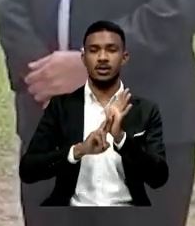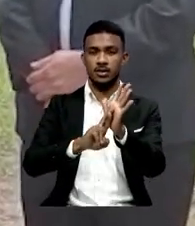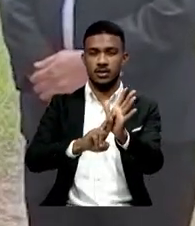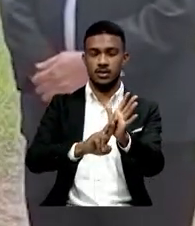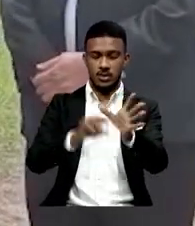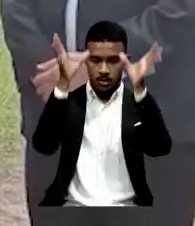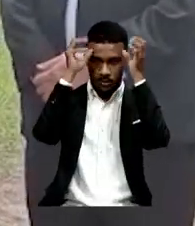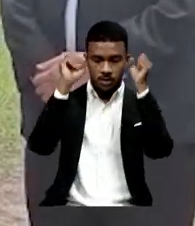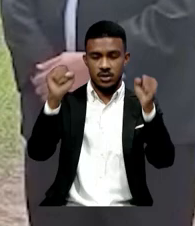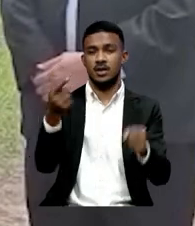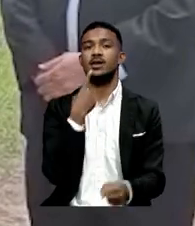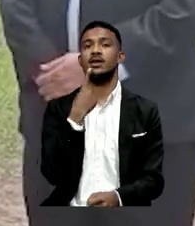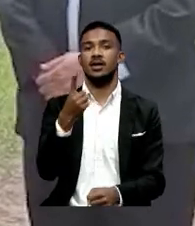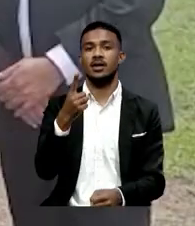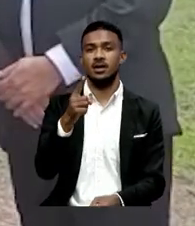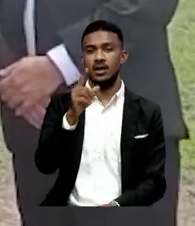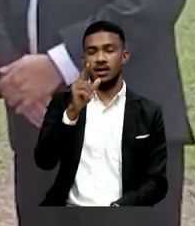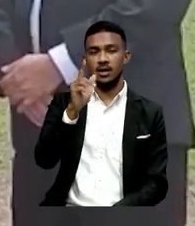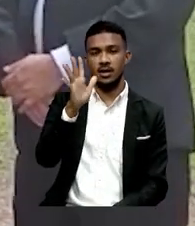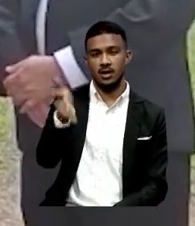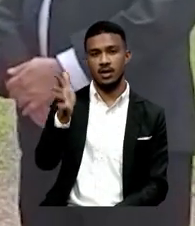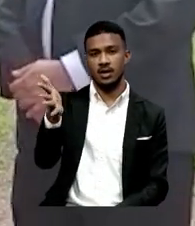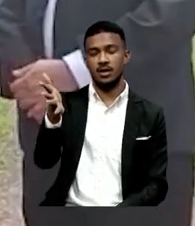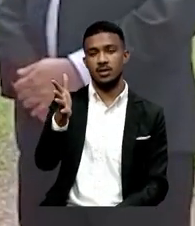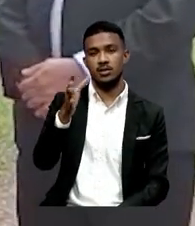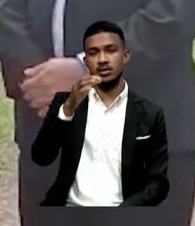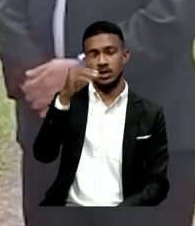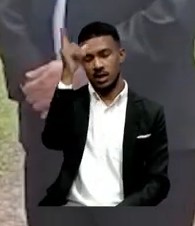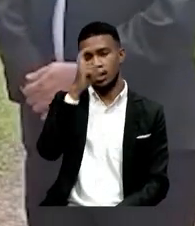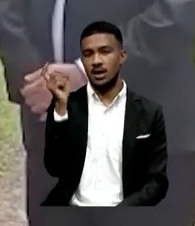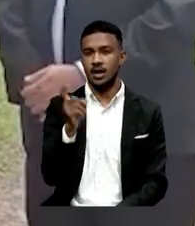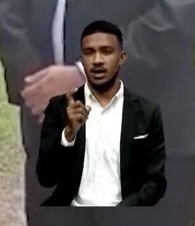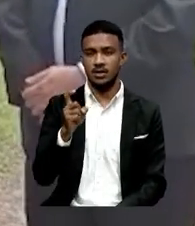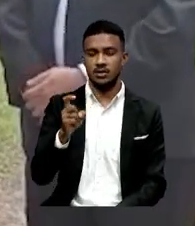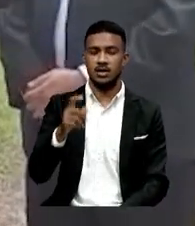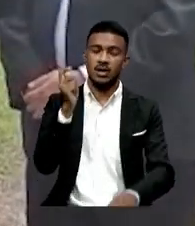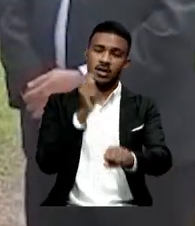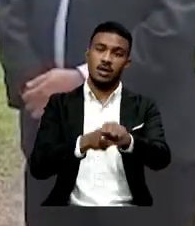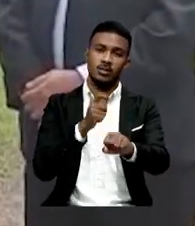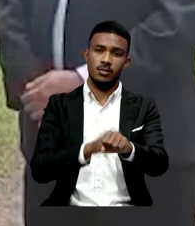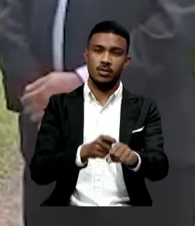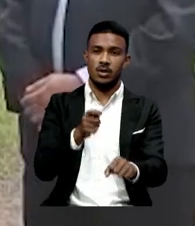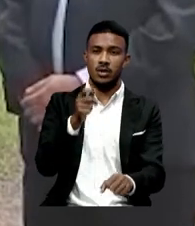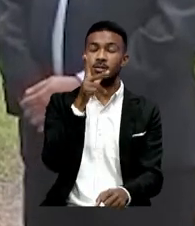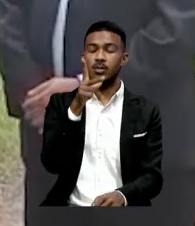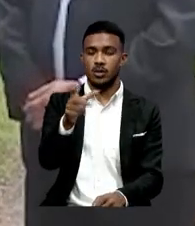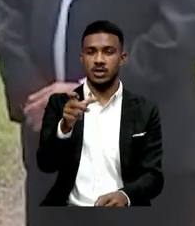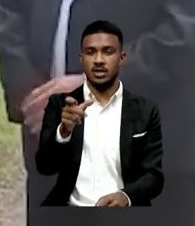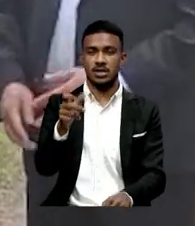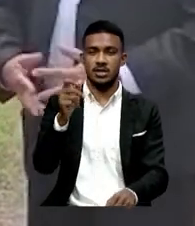Monsdea, 500 anos da presença portuguesa, e da tem colonialismo, da presença